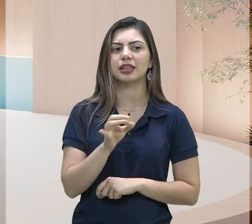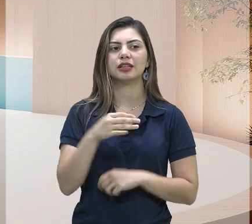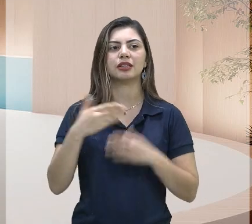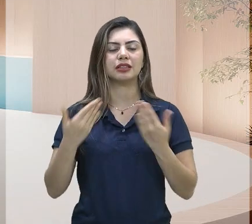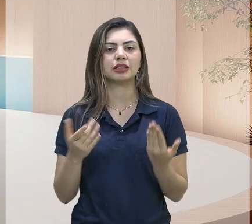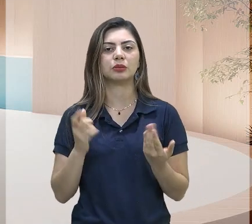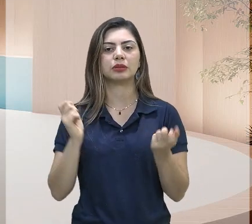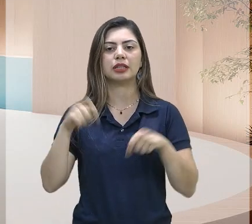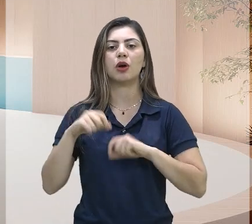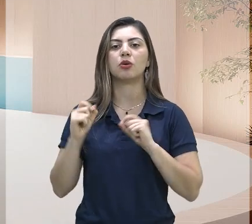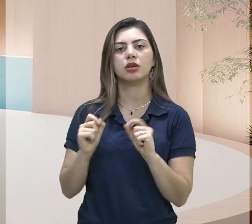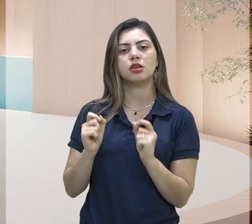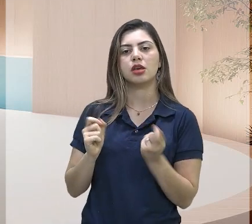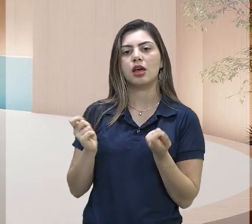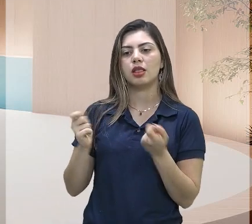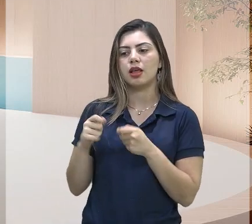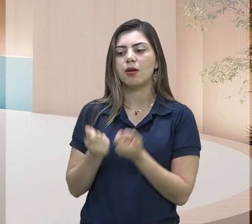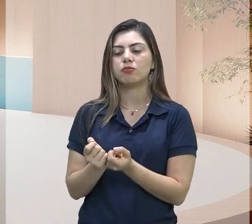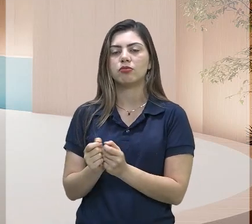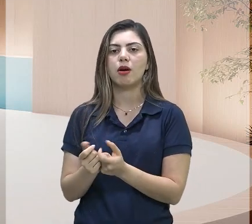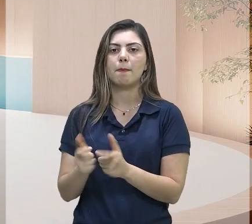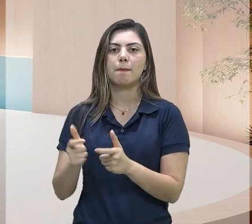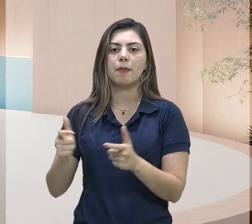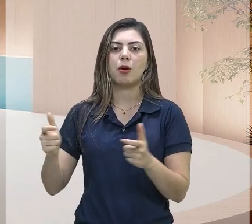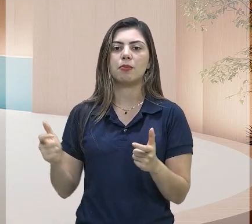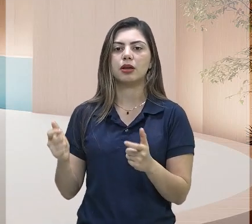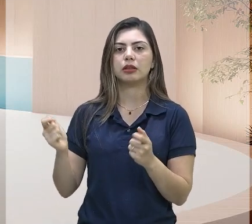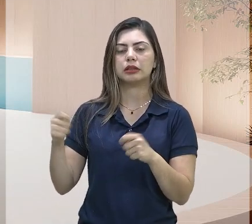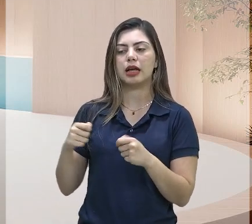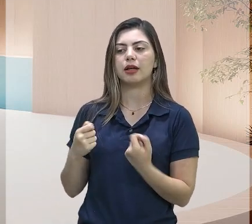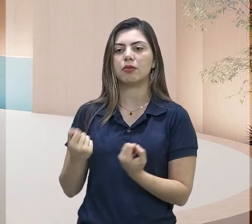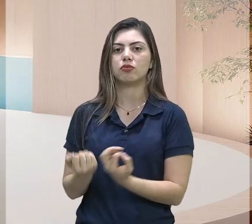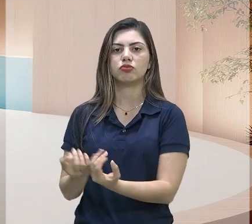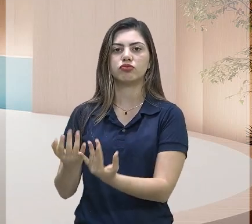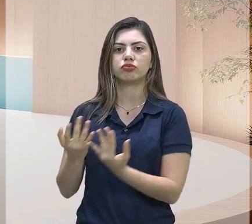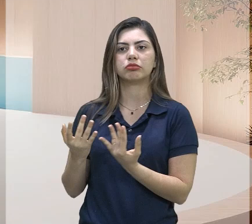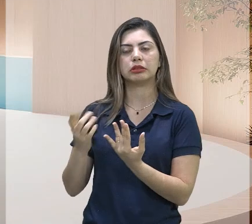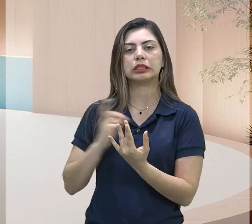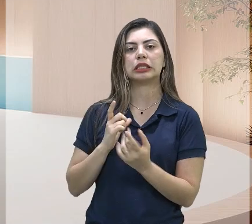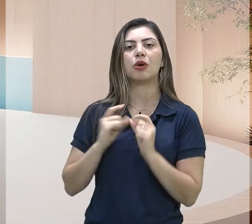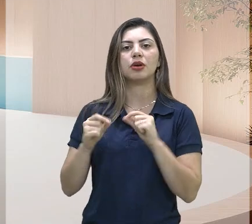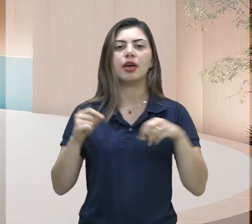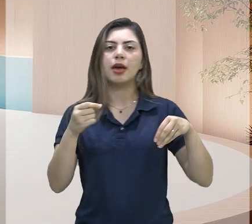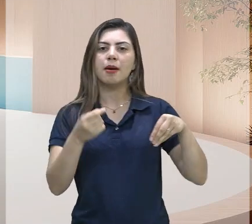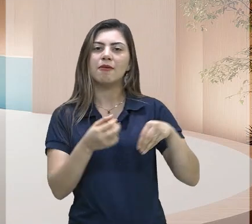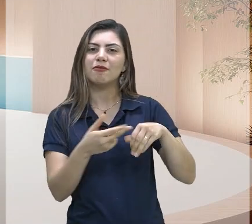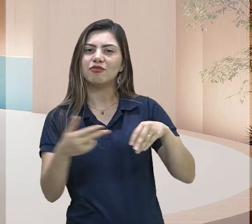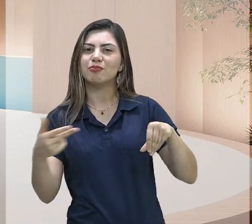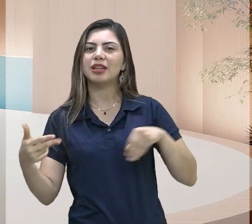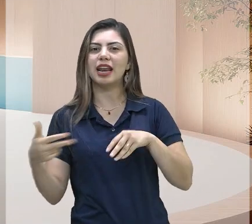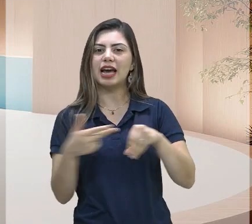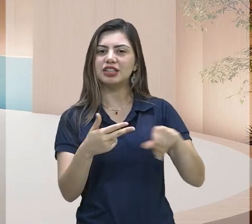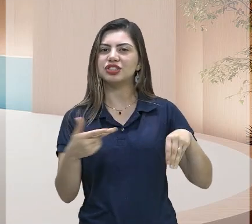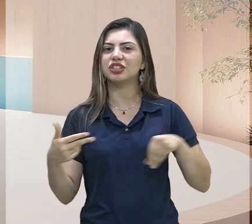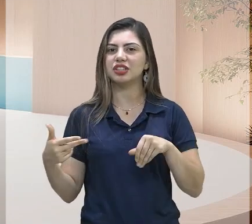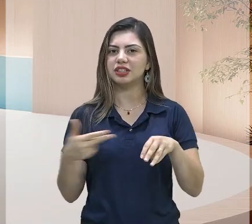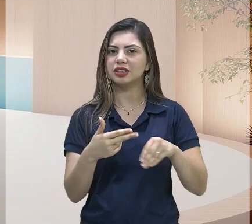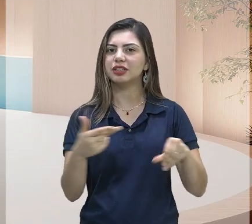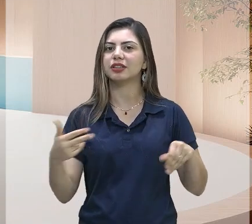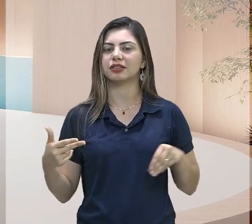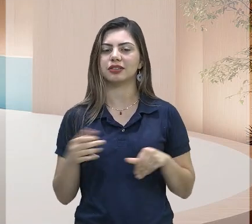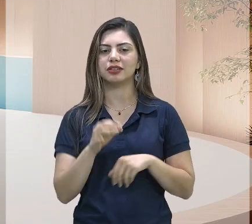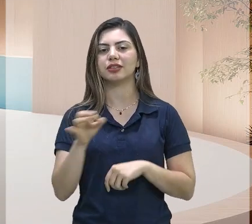mais fértil, ele pode ter ali mais nutrientes, ele pode ser mais rico em minerais que são essenciais às plantas. Esse